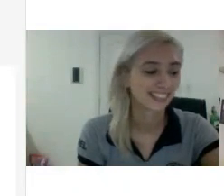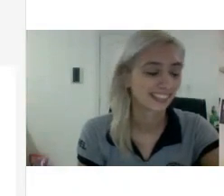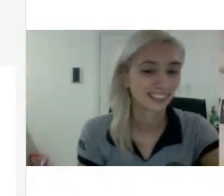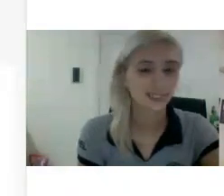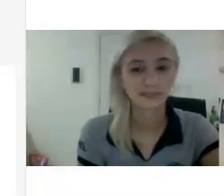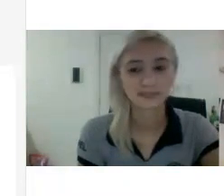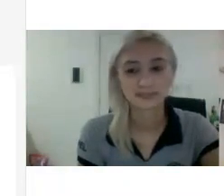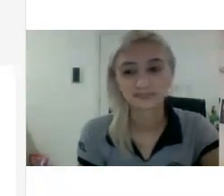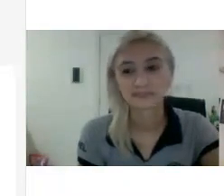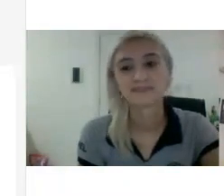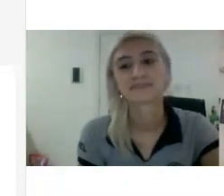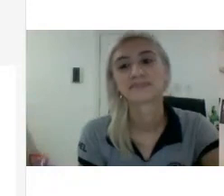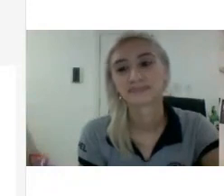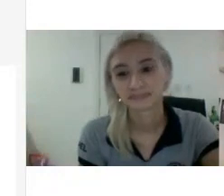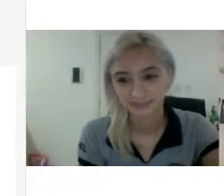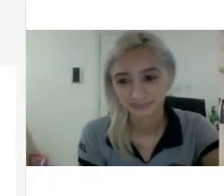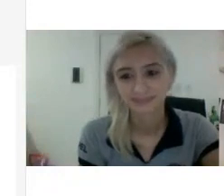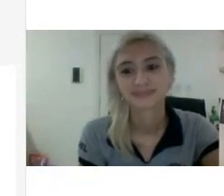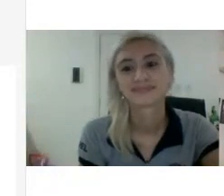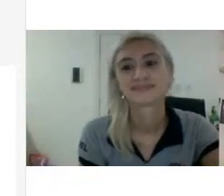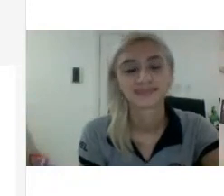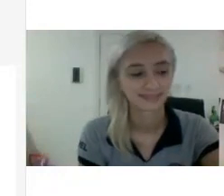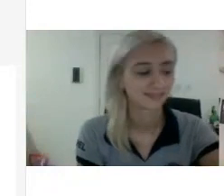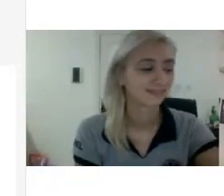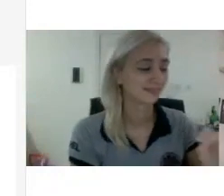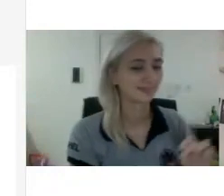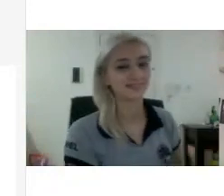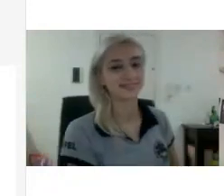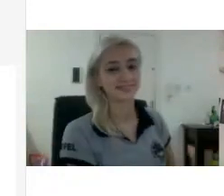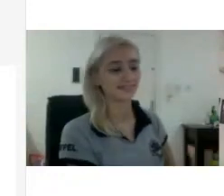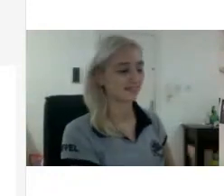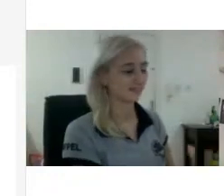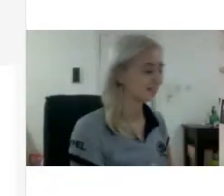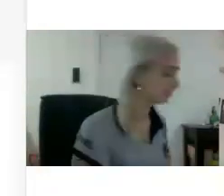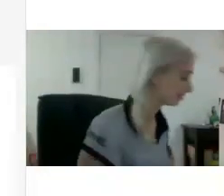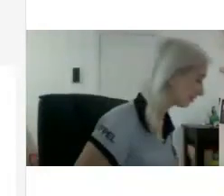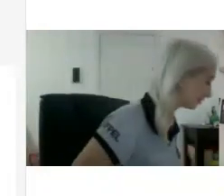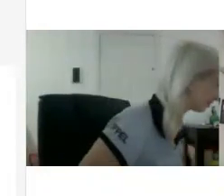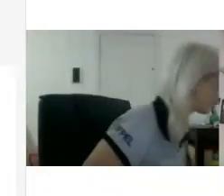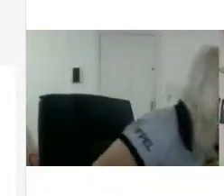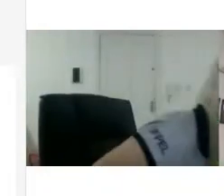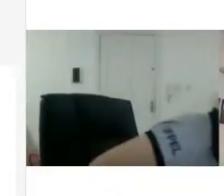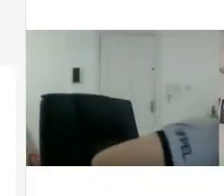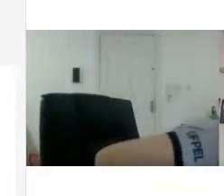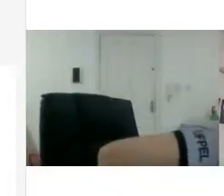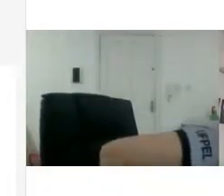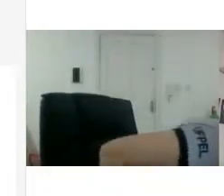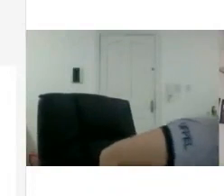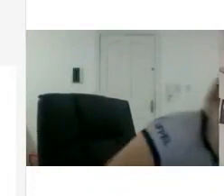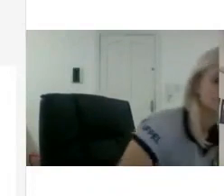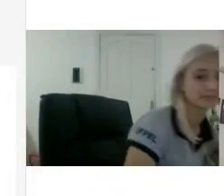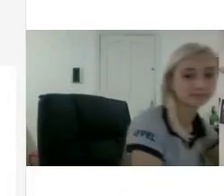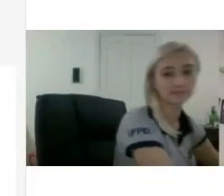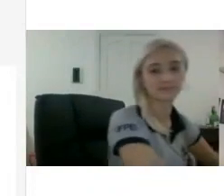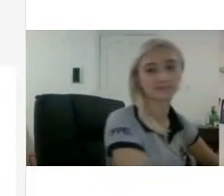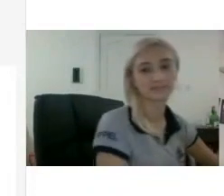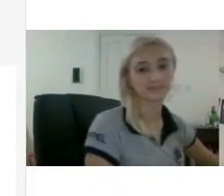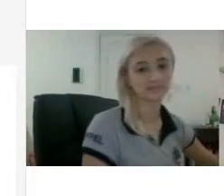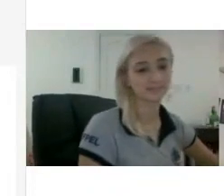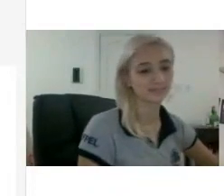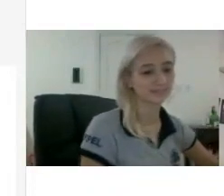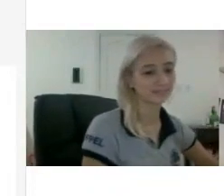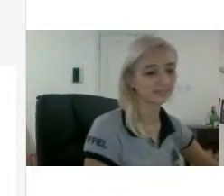Eduardo Cardoso, né? Passou isso, eu do fiz o curso... livro. Eu fiz o curso com ele de comunicação acessível aqui em São